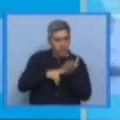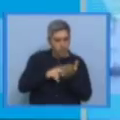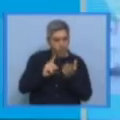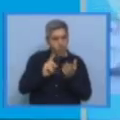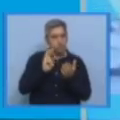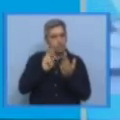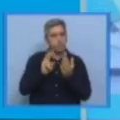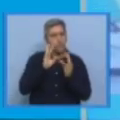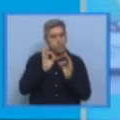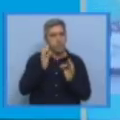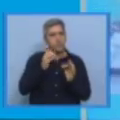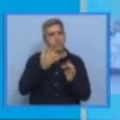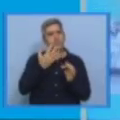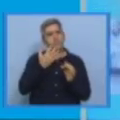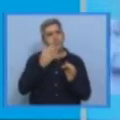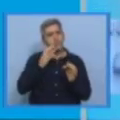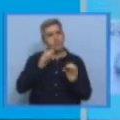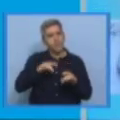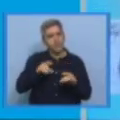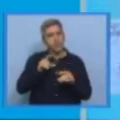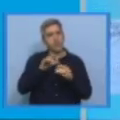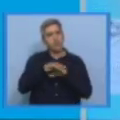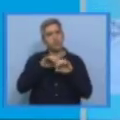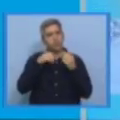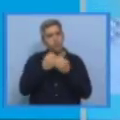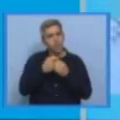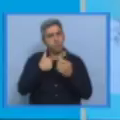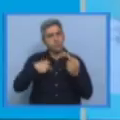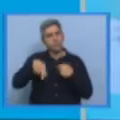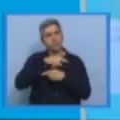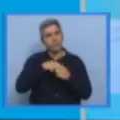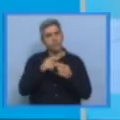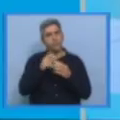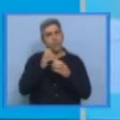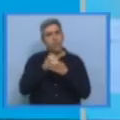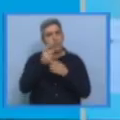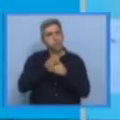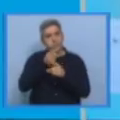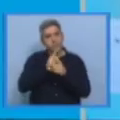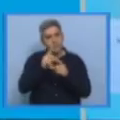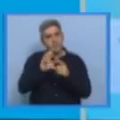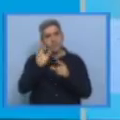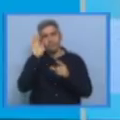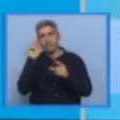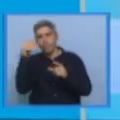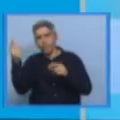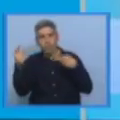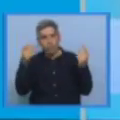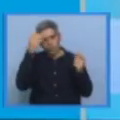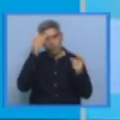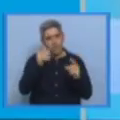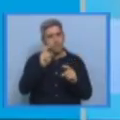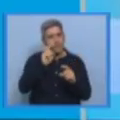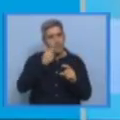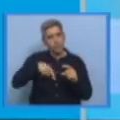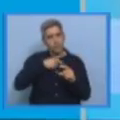andam no meio das redes sociais e naqueles grupos onde nós possamos gravitar sem sair deles. Não é? A prevenção, de facto, está